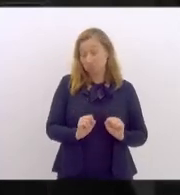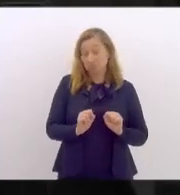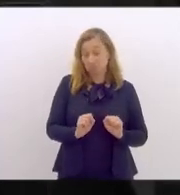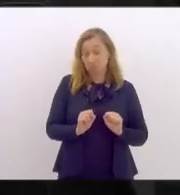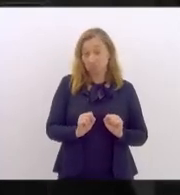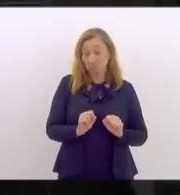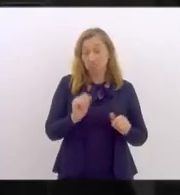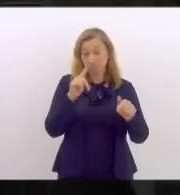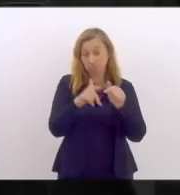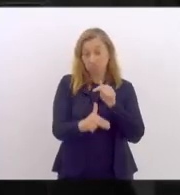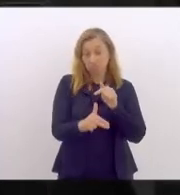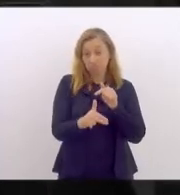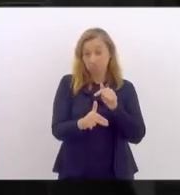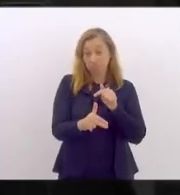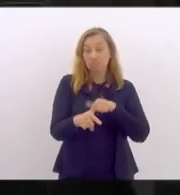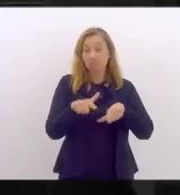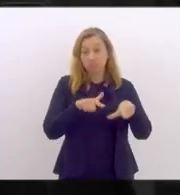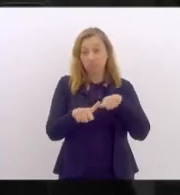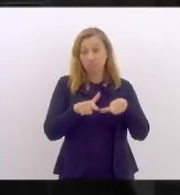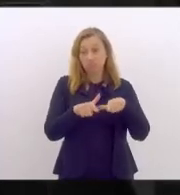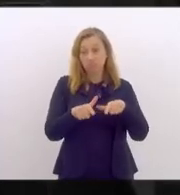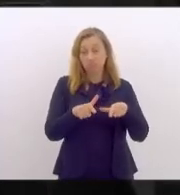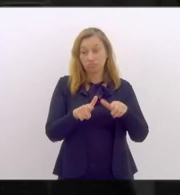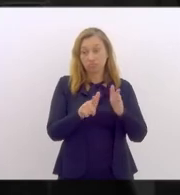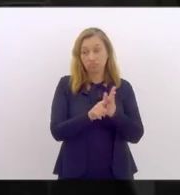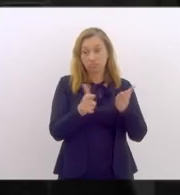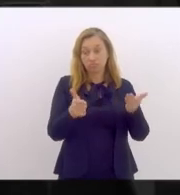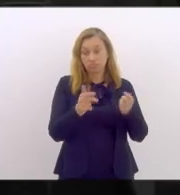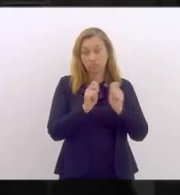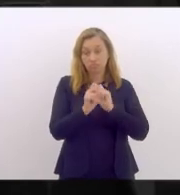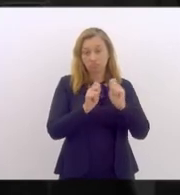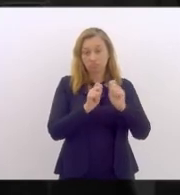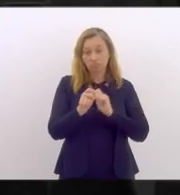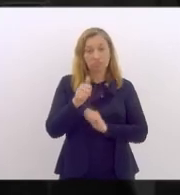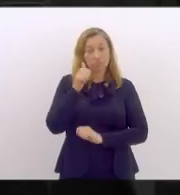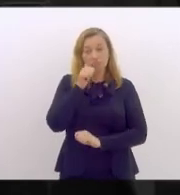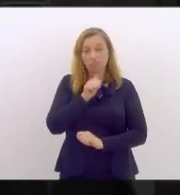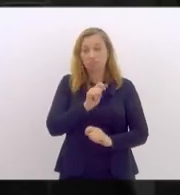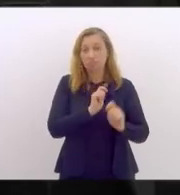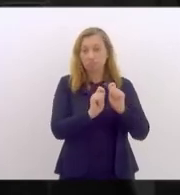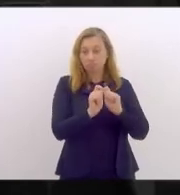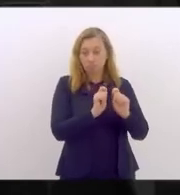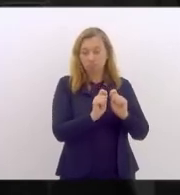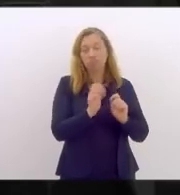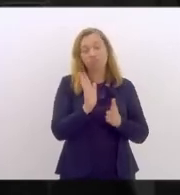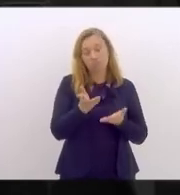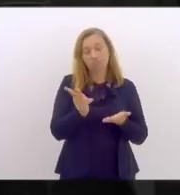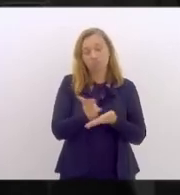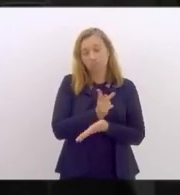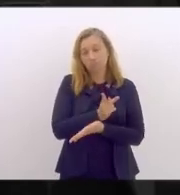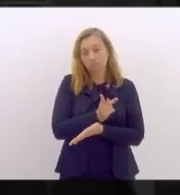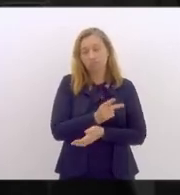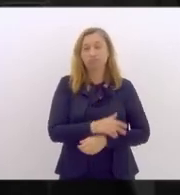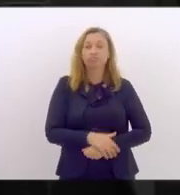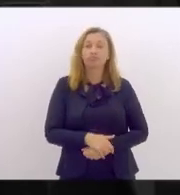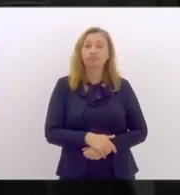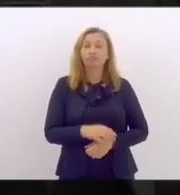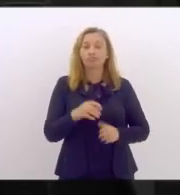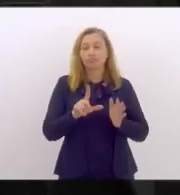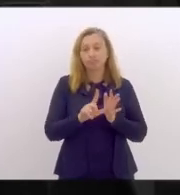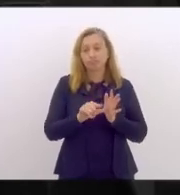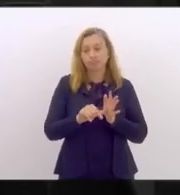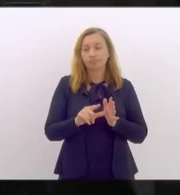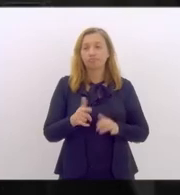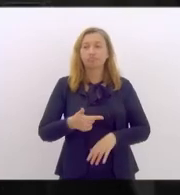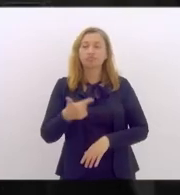impedir o trabalho da Imprensa e notadamente de mulheres jornalistas Como já aconteceu na central do Brasil